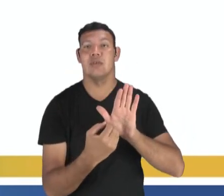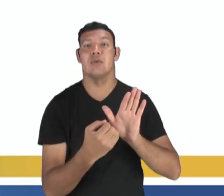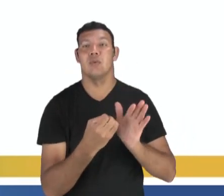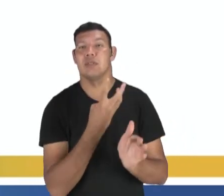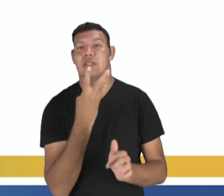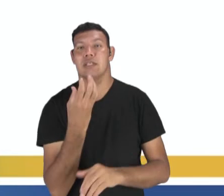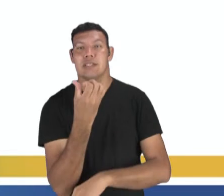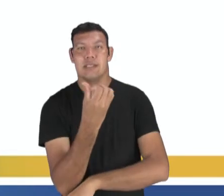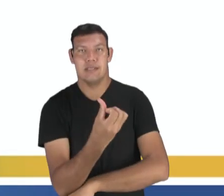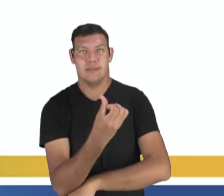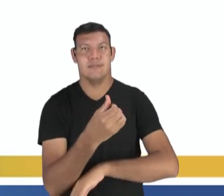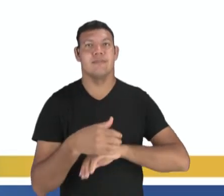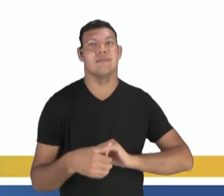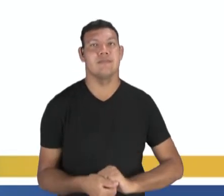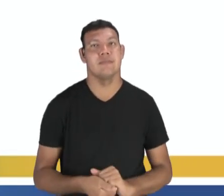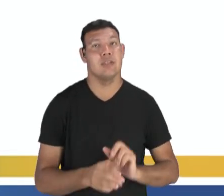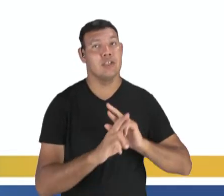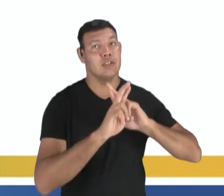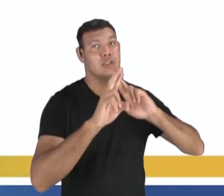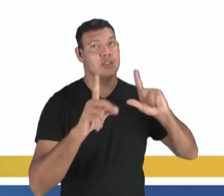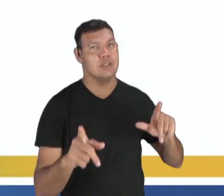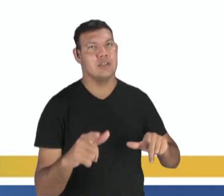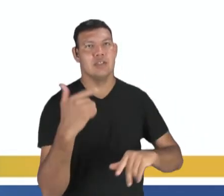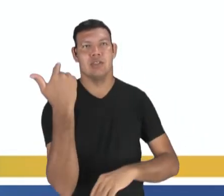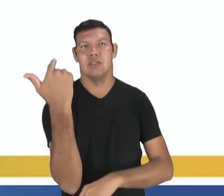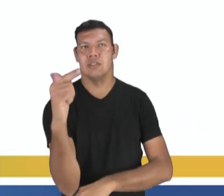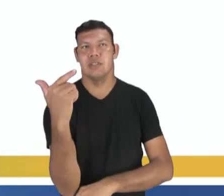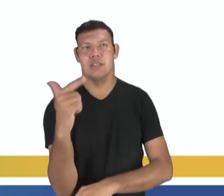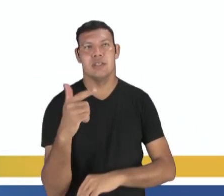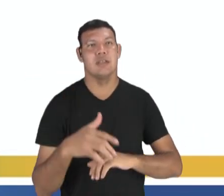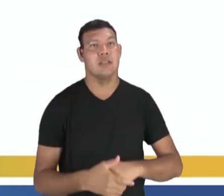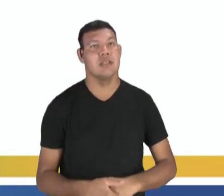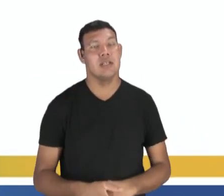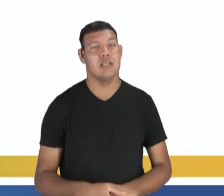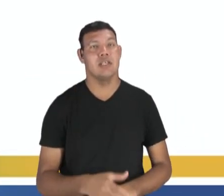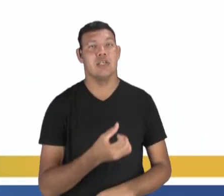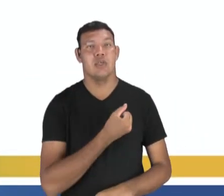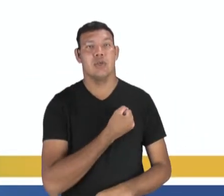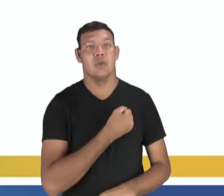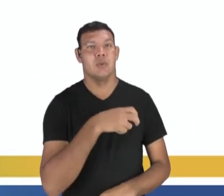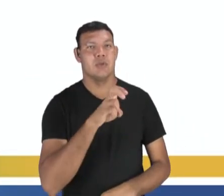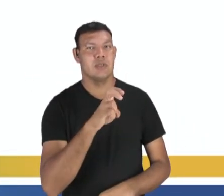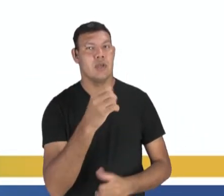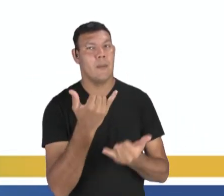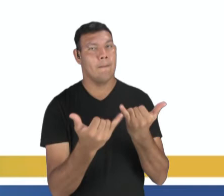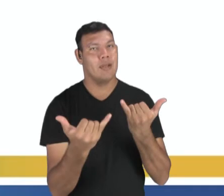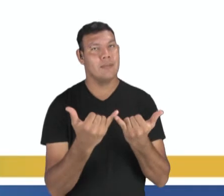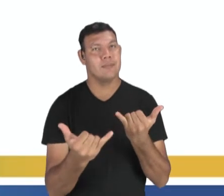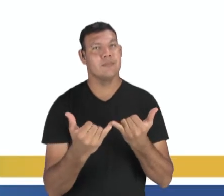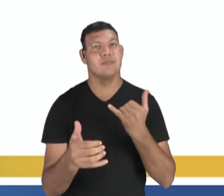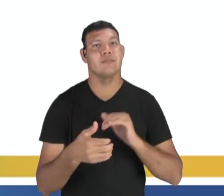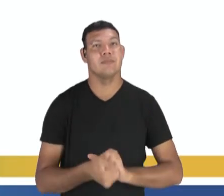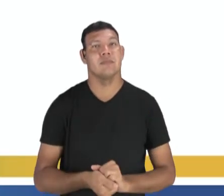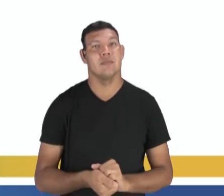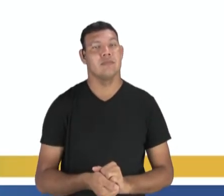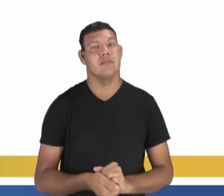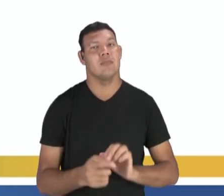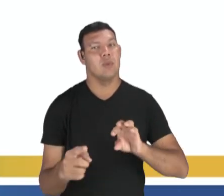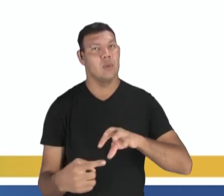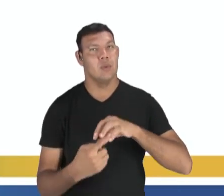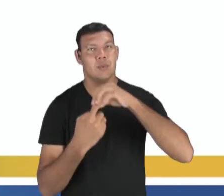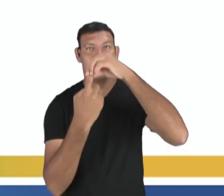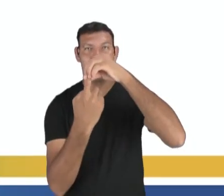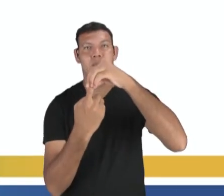diferentes que não tenham cinco os números cinco números em comum do que